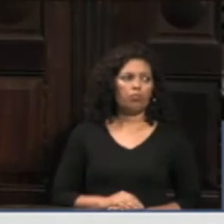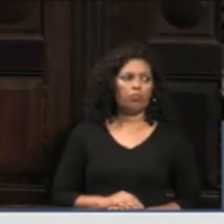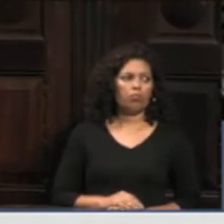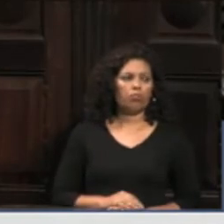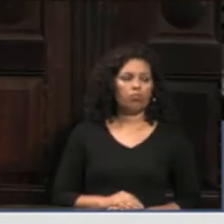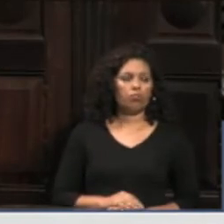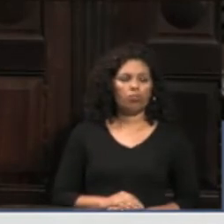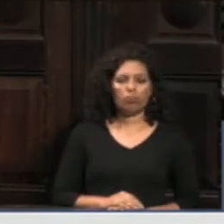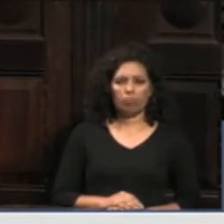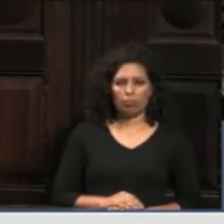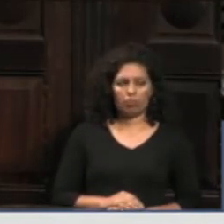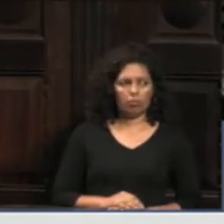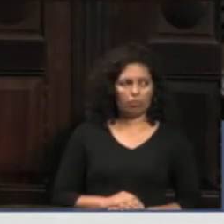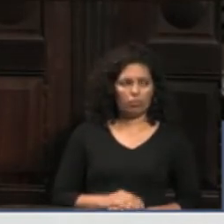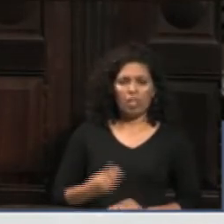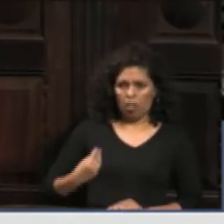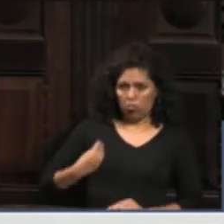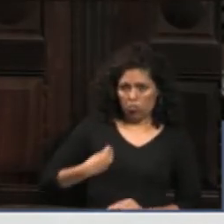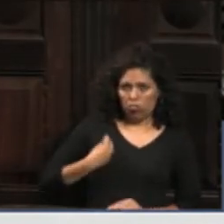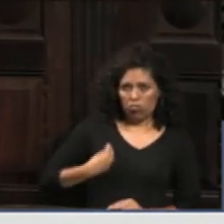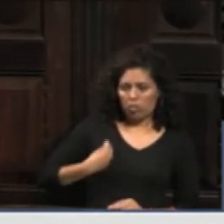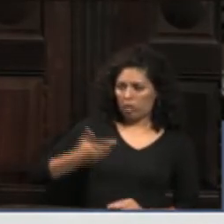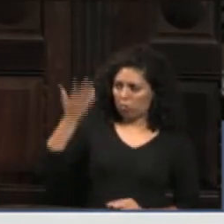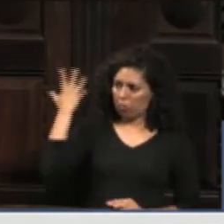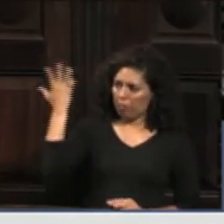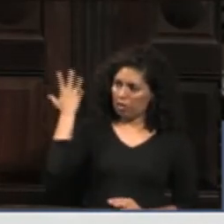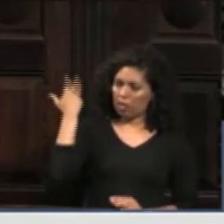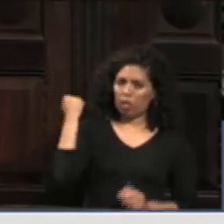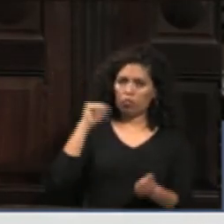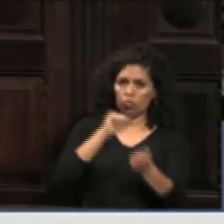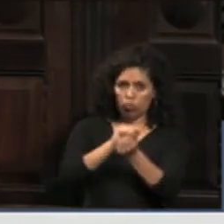vivi uma ditadura neste país.